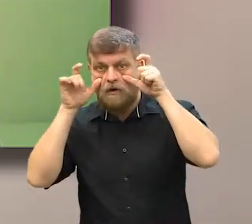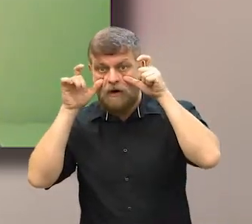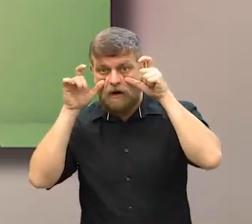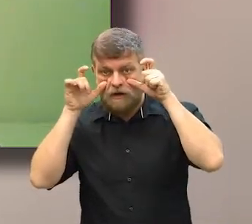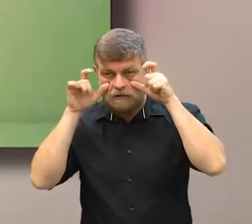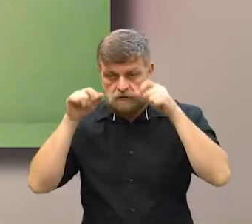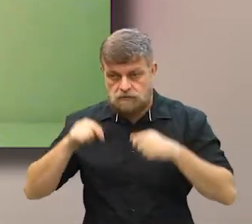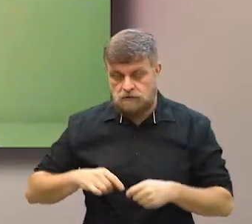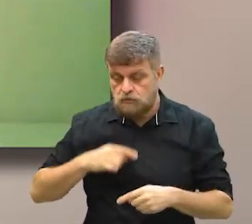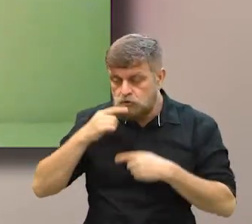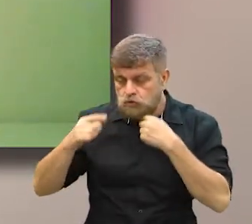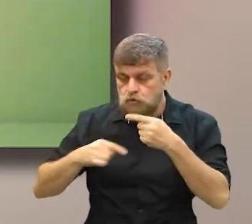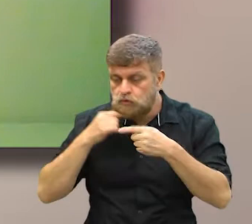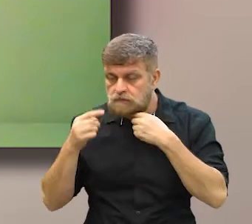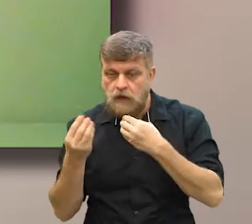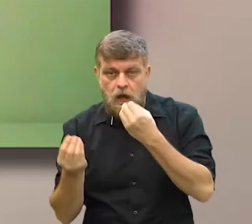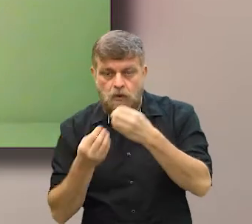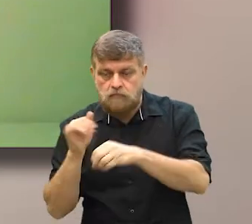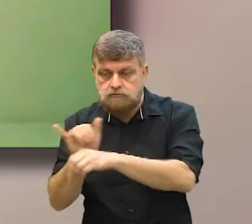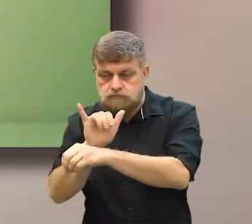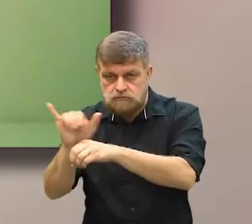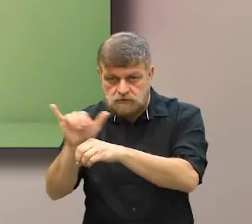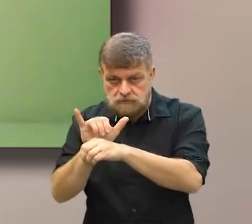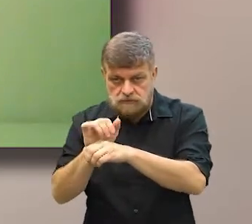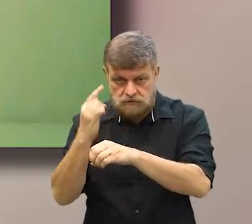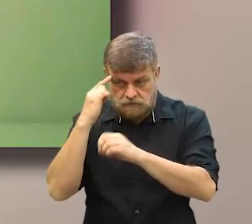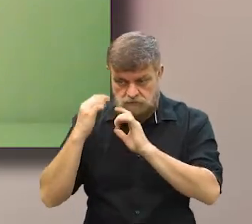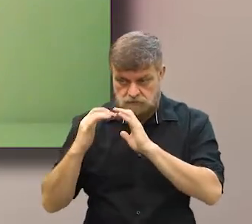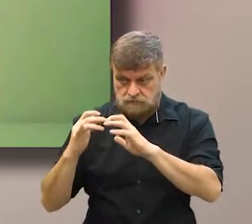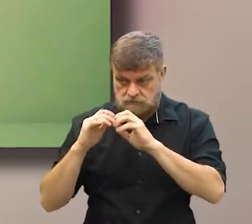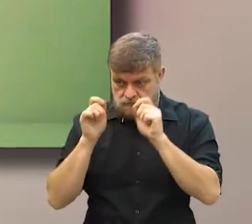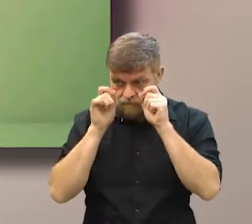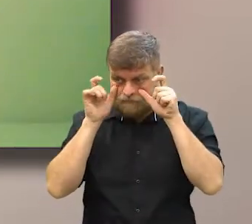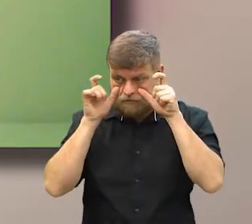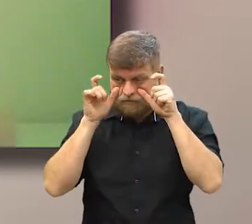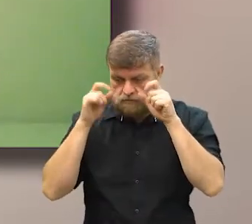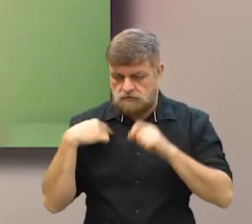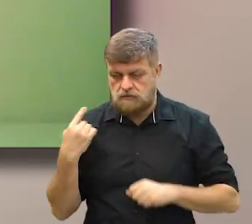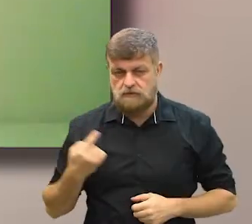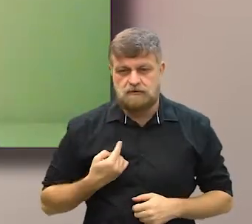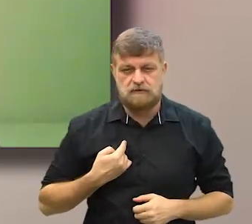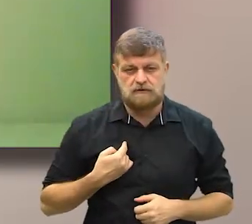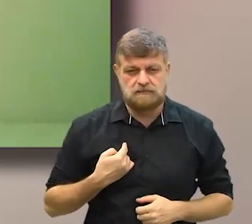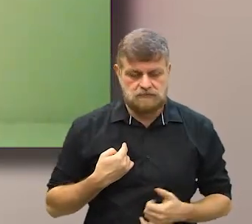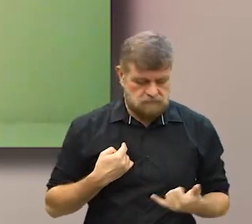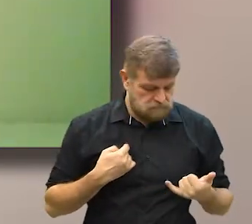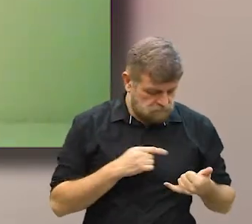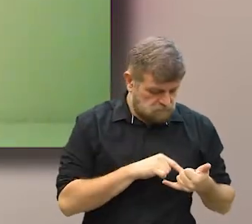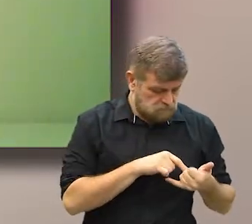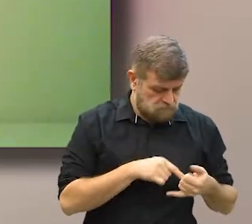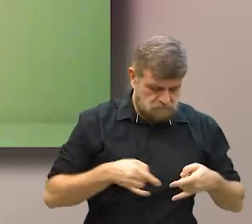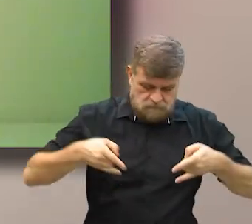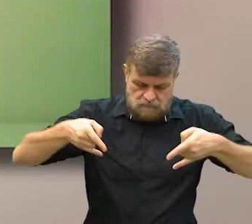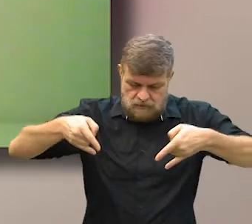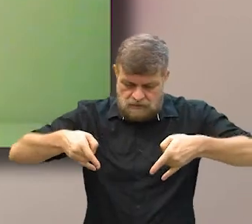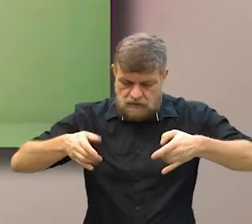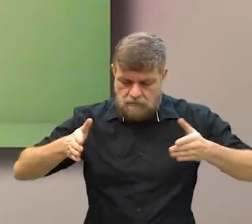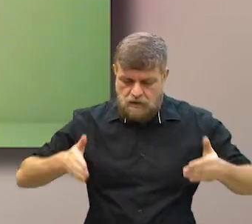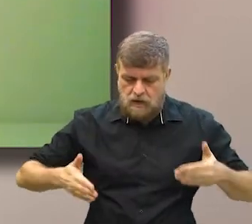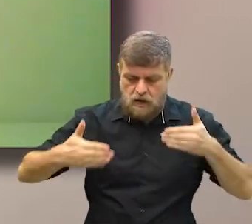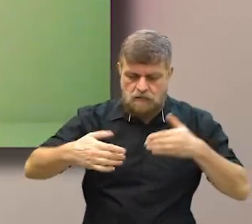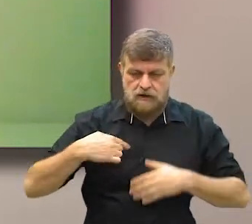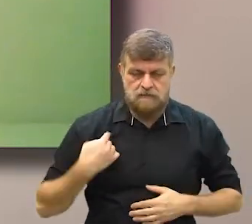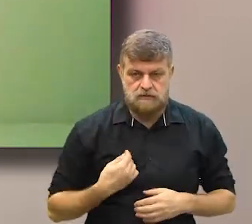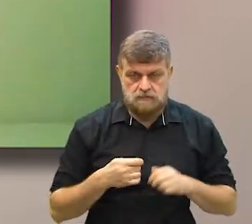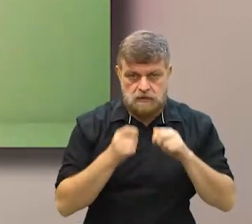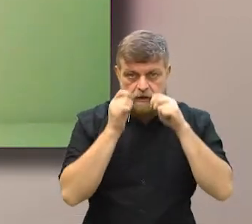vigília, quando ele tem dúvidas do que fazer, nós vamos acreditar que a cama, o quarto, é